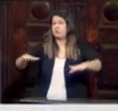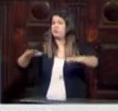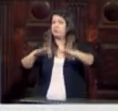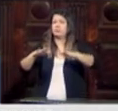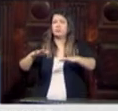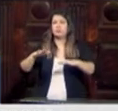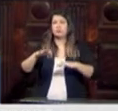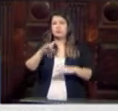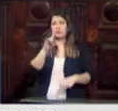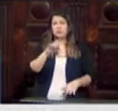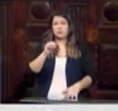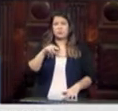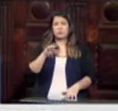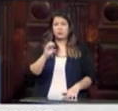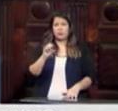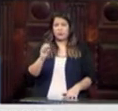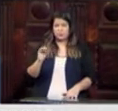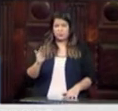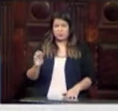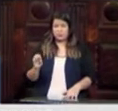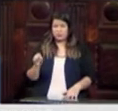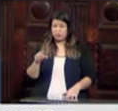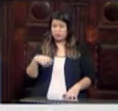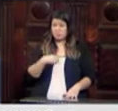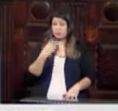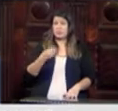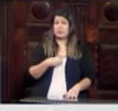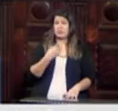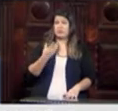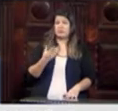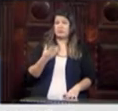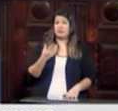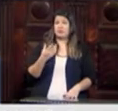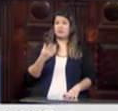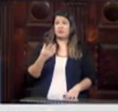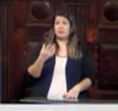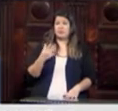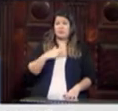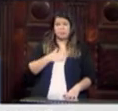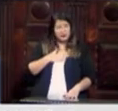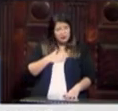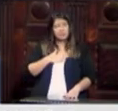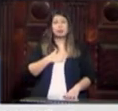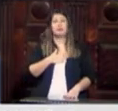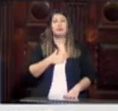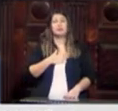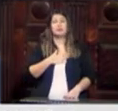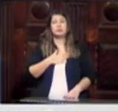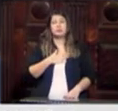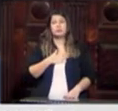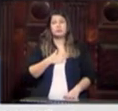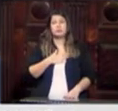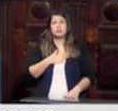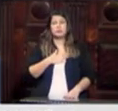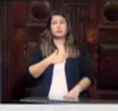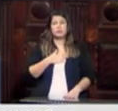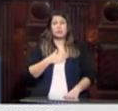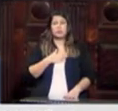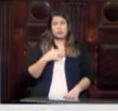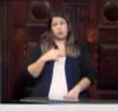e expressar essa luta falando minha Zona Oeste. Eu não uso